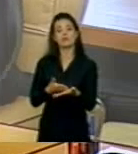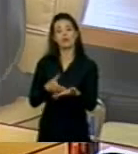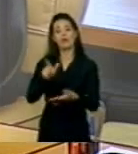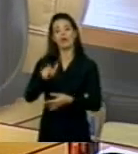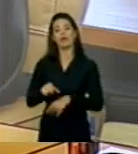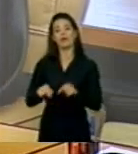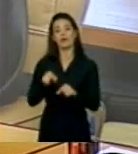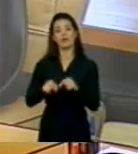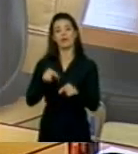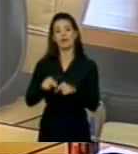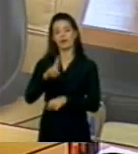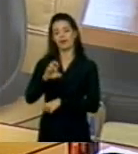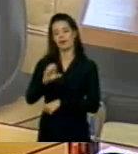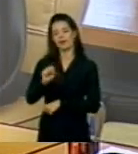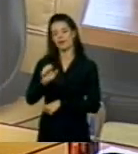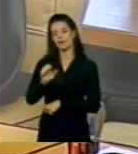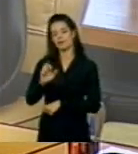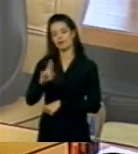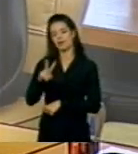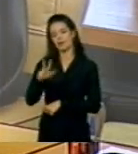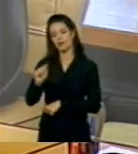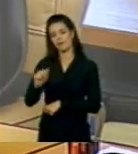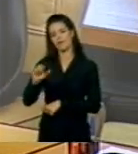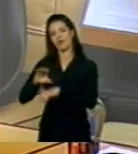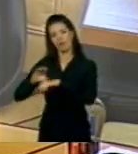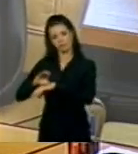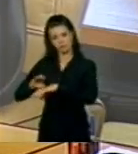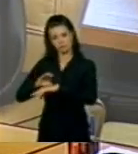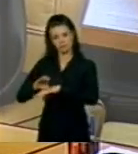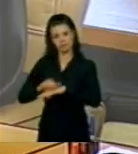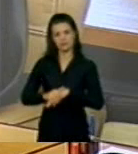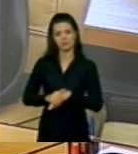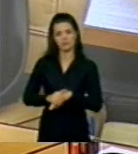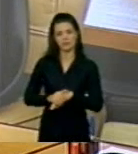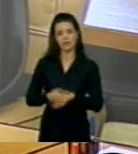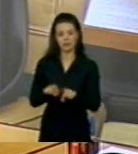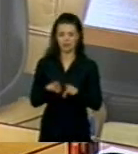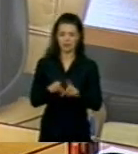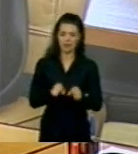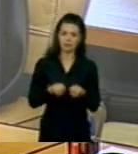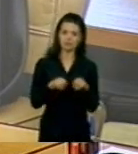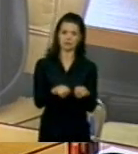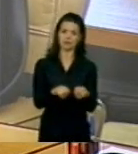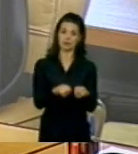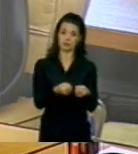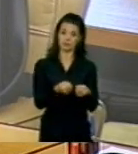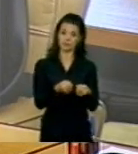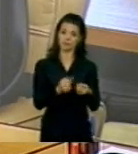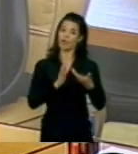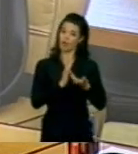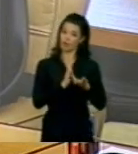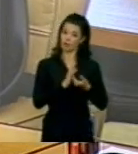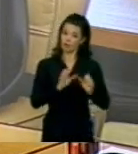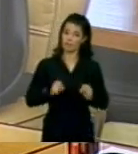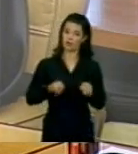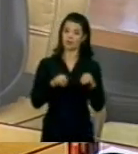de reserva constitucional. E defendeu, por último, a presidência da Câmara, que não se mostra